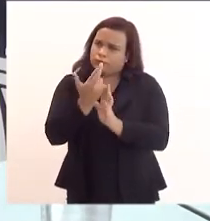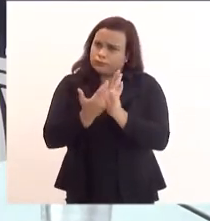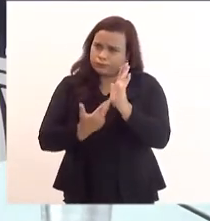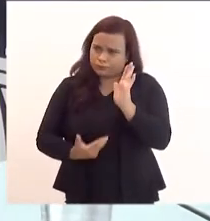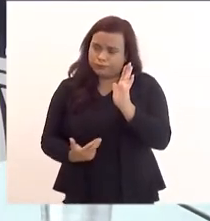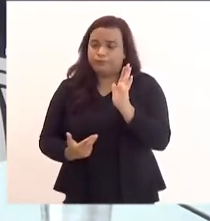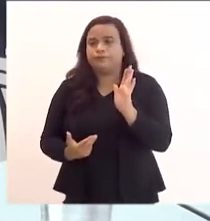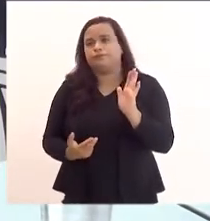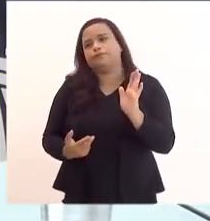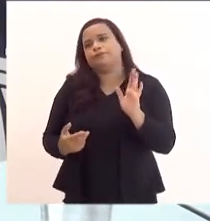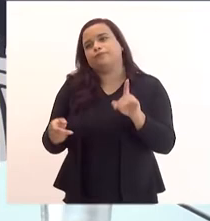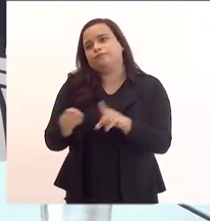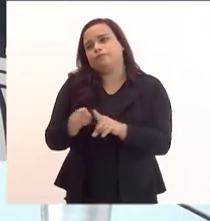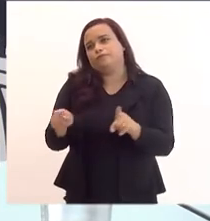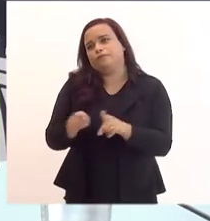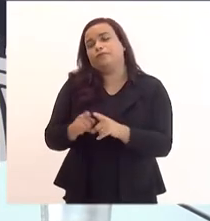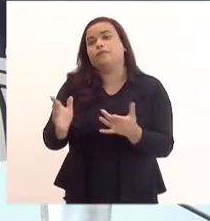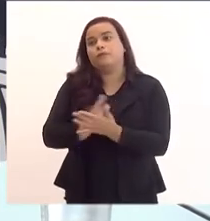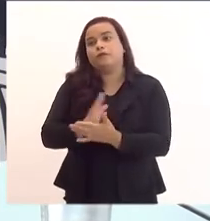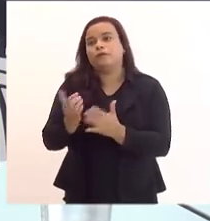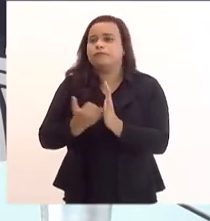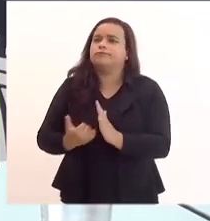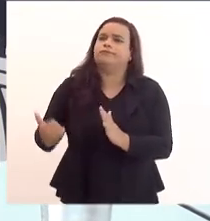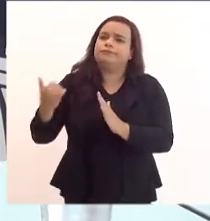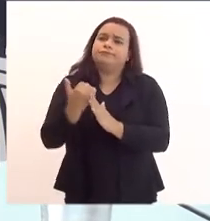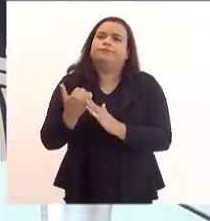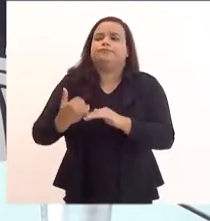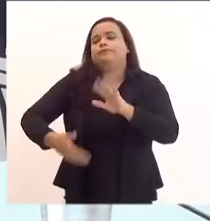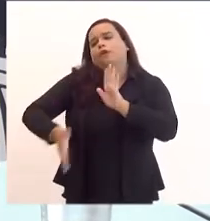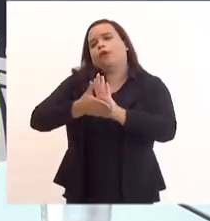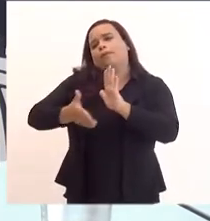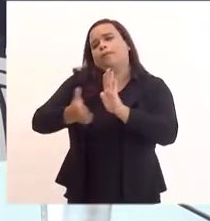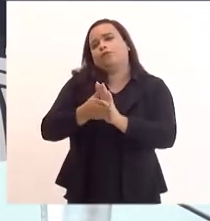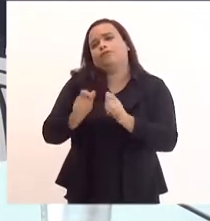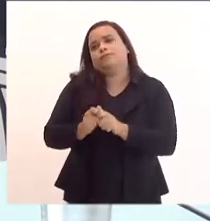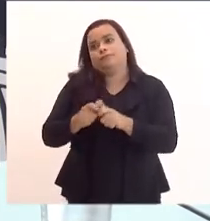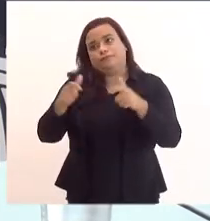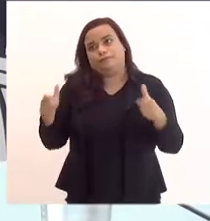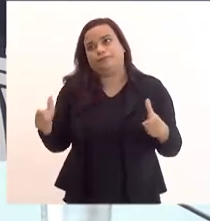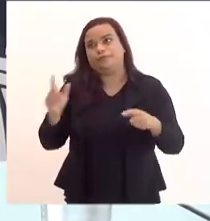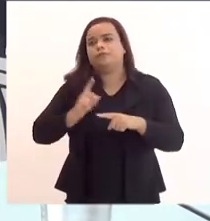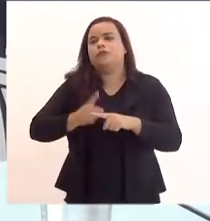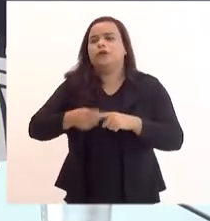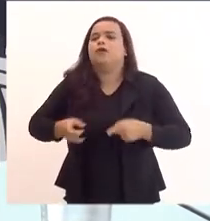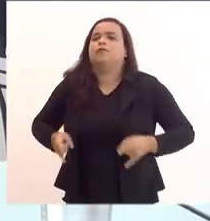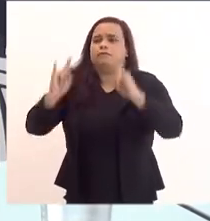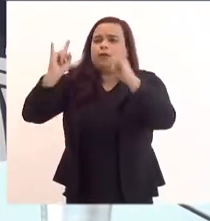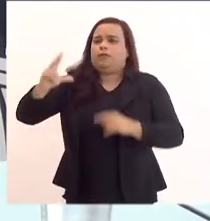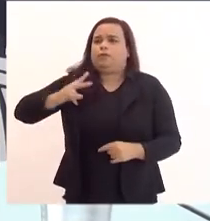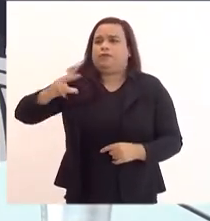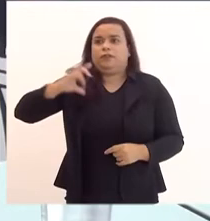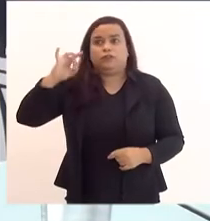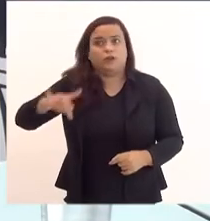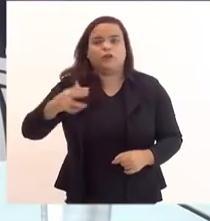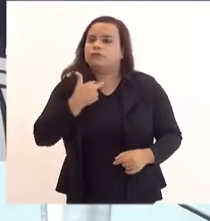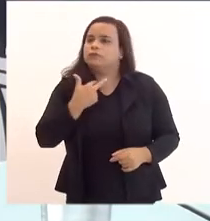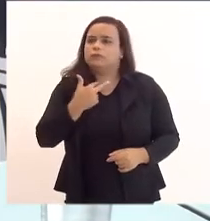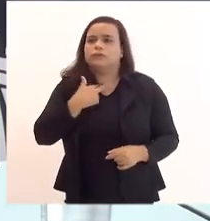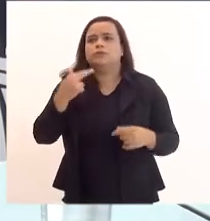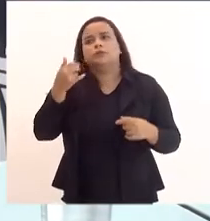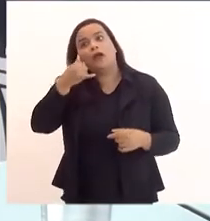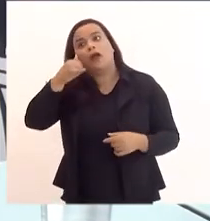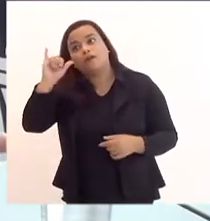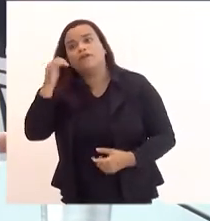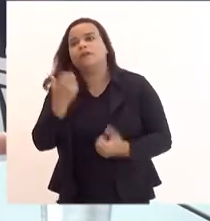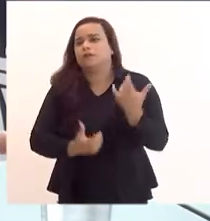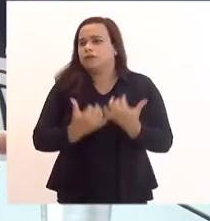outras ampliando a proposta, porque não podia ser só prédios privados. Você tem que evitar incêndio dos